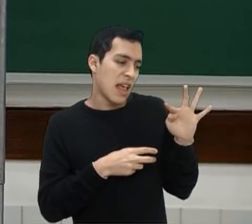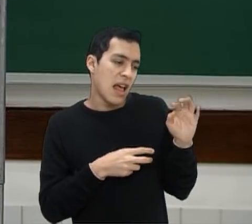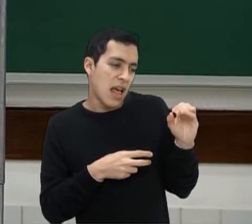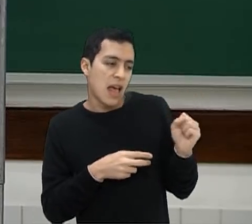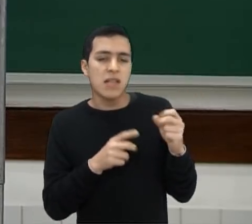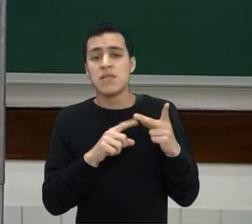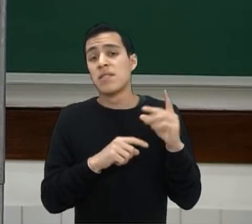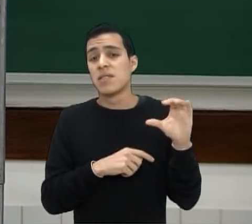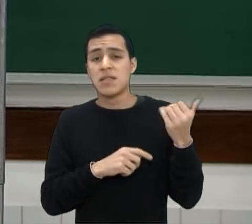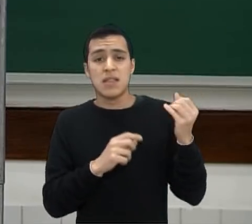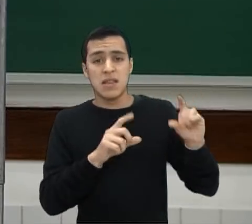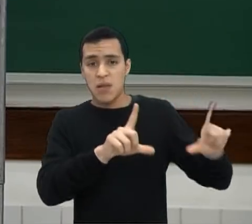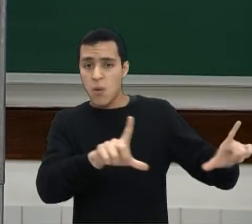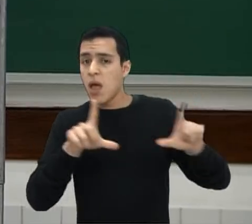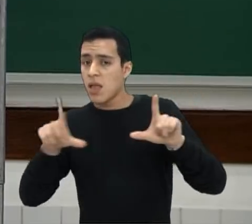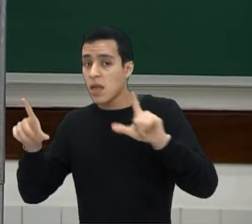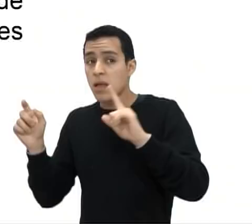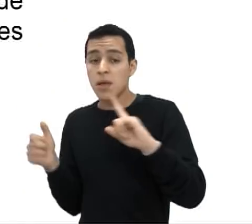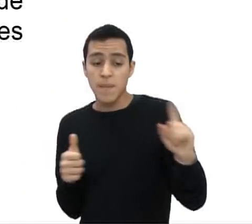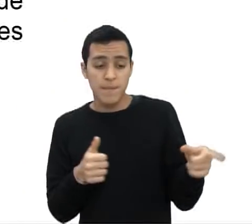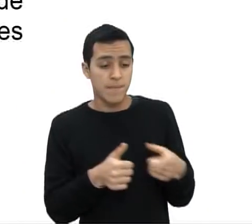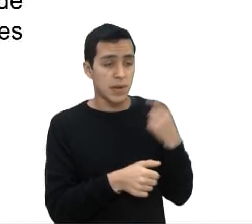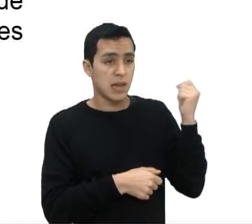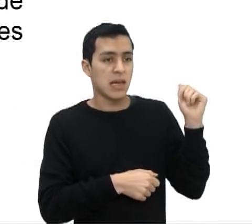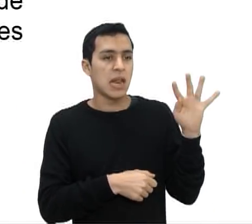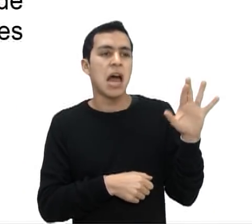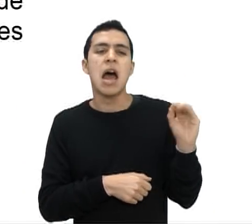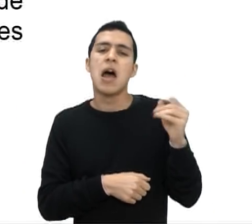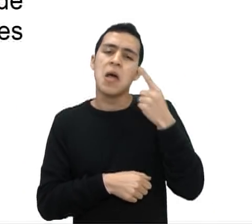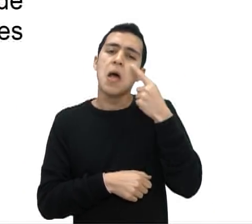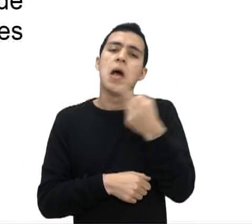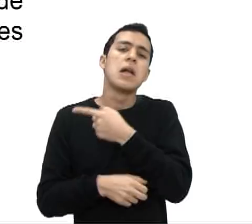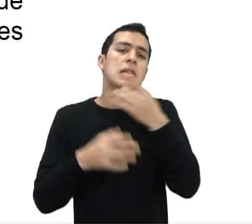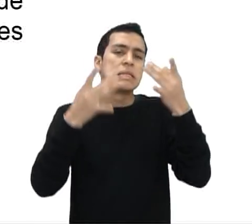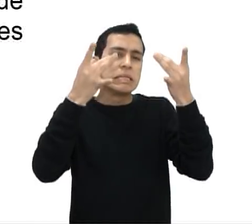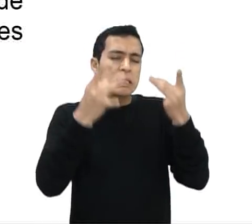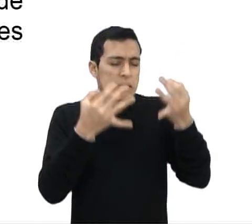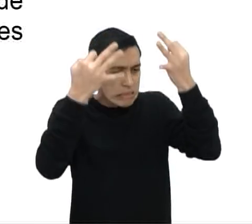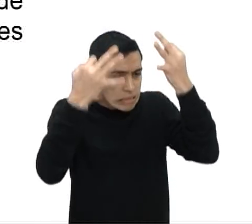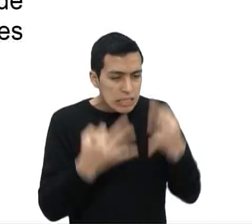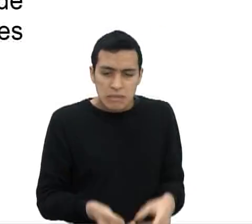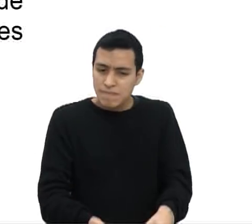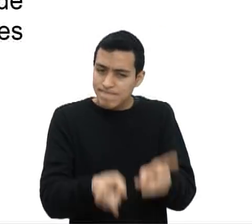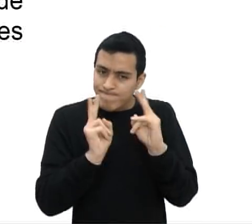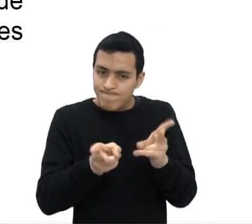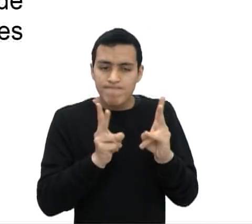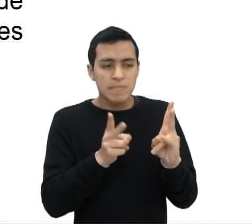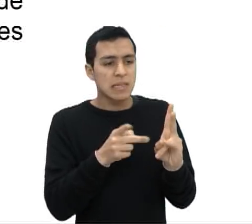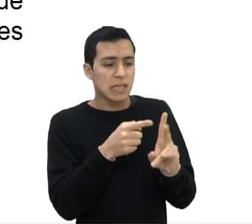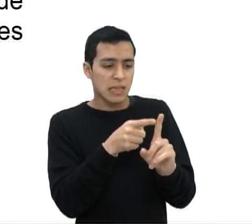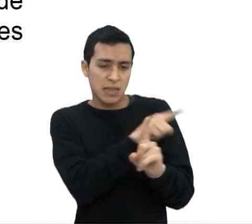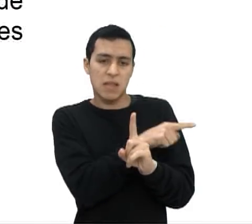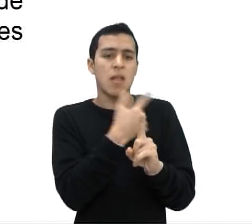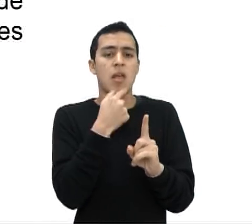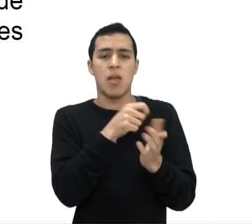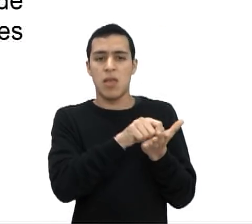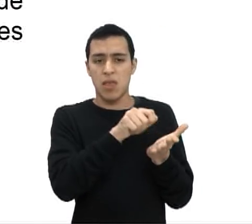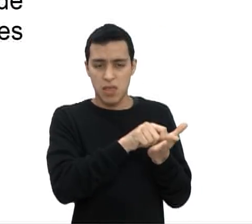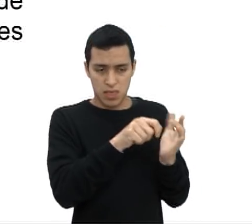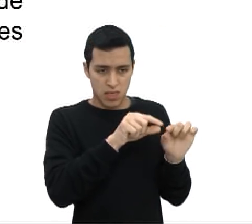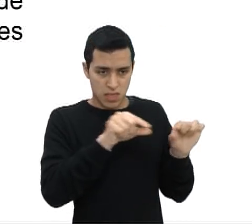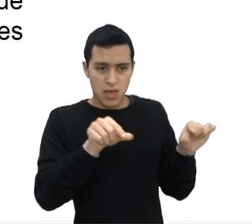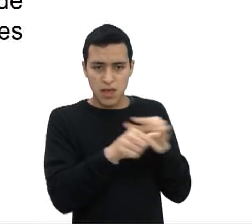quadros? Observem lá. O primeiro ato, eu trouxe a descrição ipsis literis conforme está escrito pelo Gianfrancesco